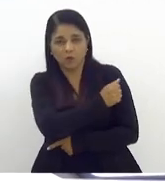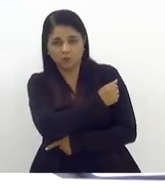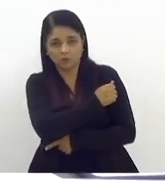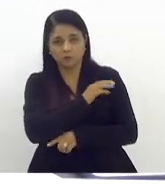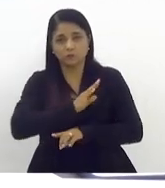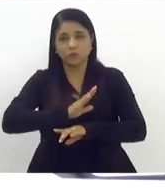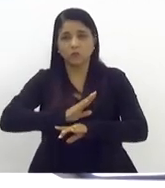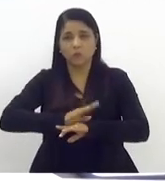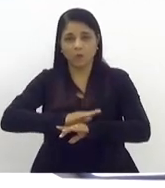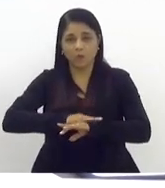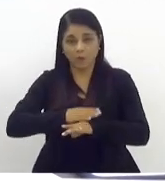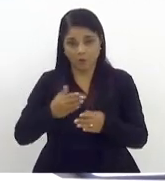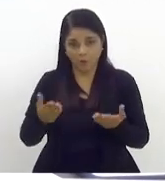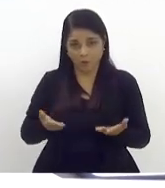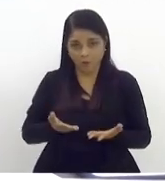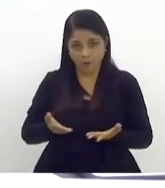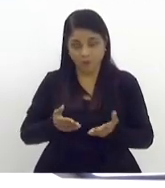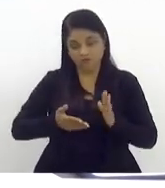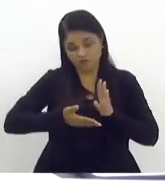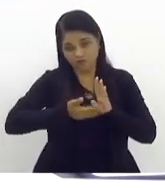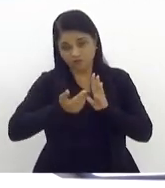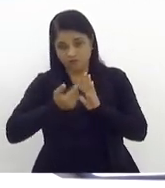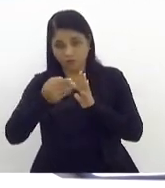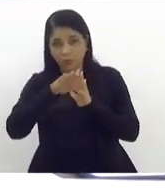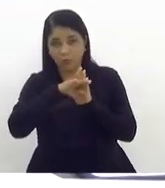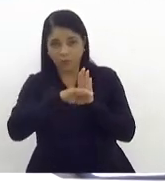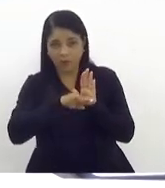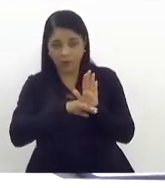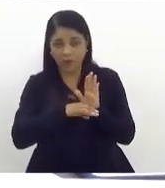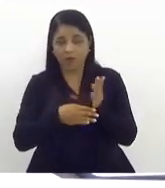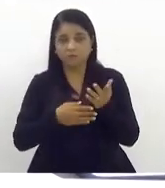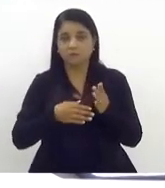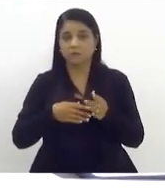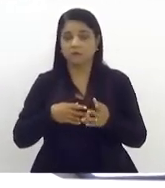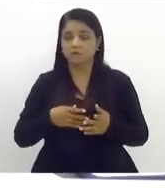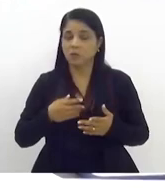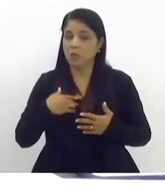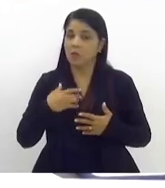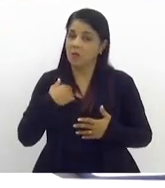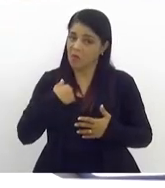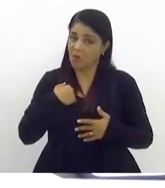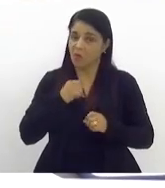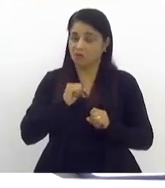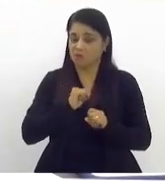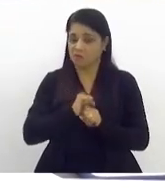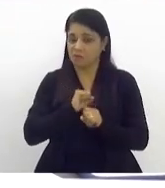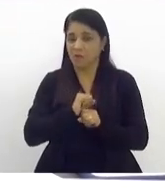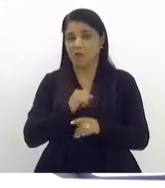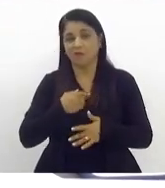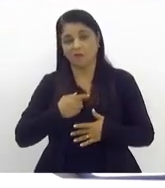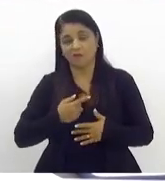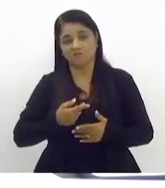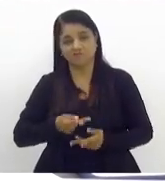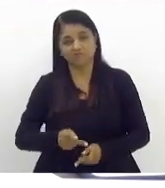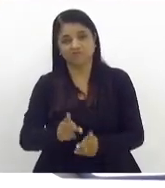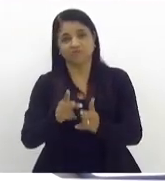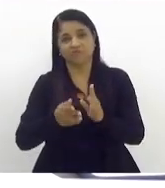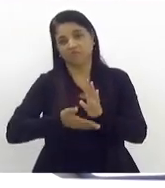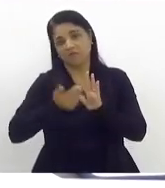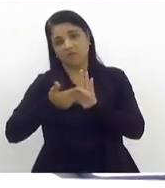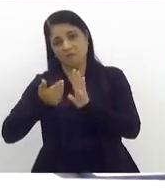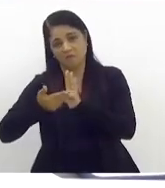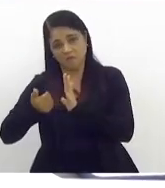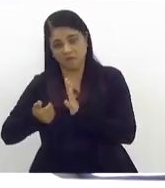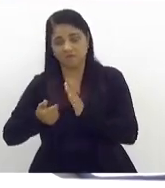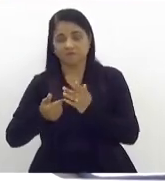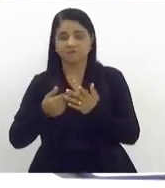momento, isso foi retirado de pauta. Espero que seja definitivamente. Mas, de qualquer maneira, é um passo no sentido de